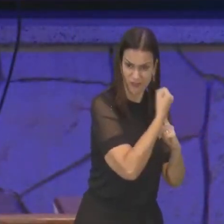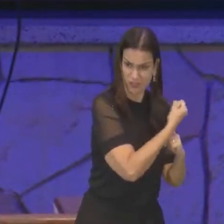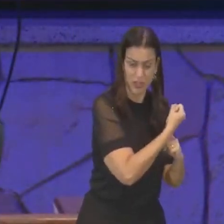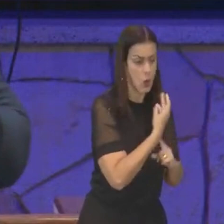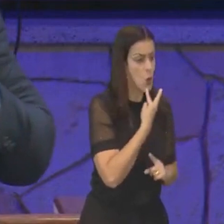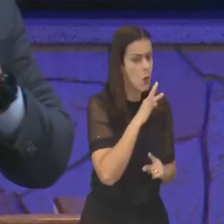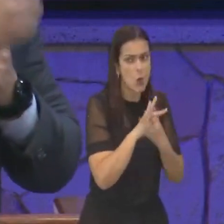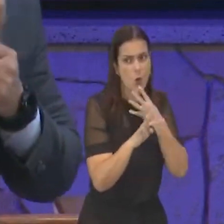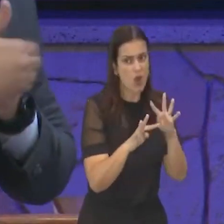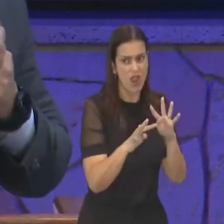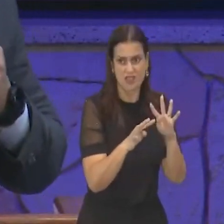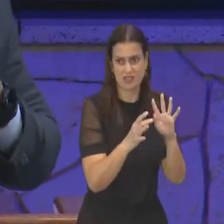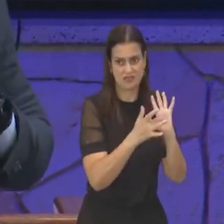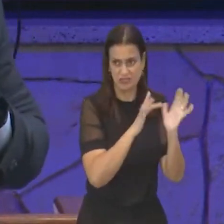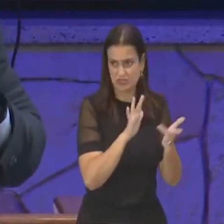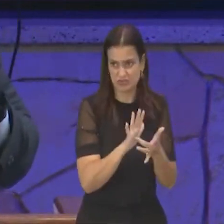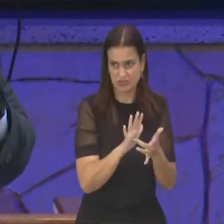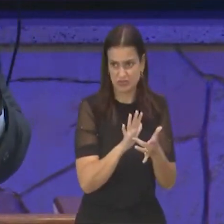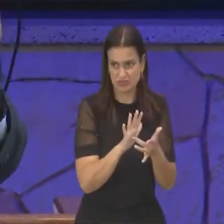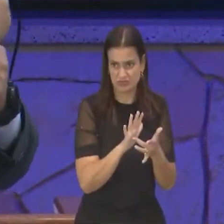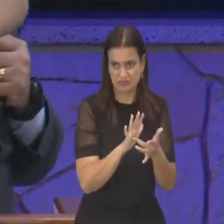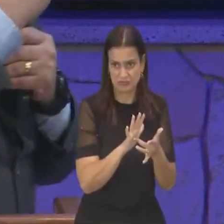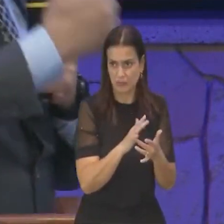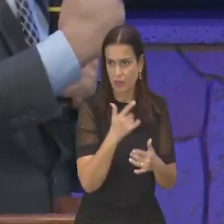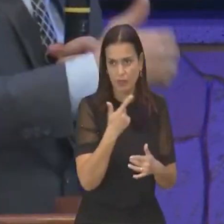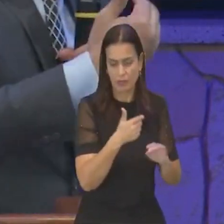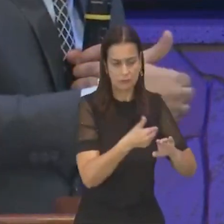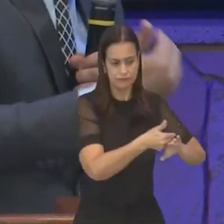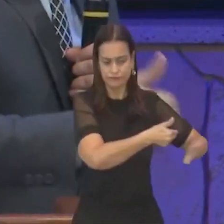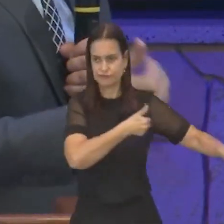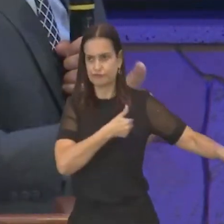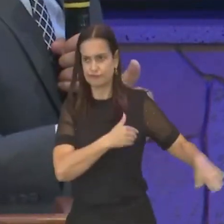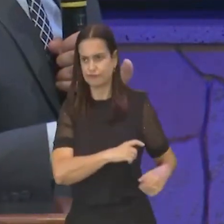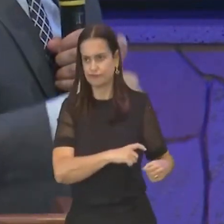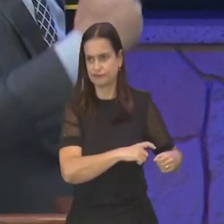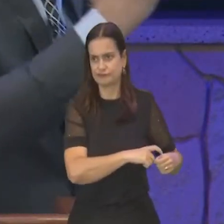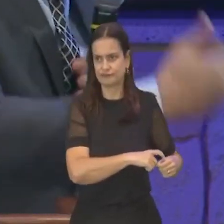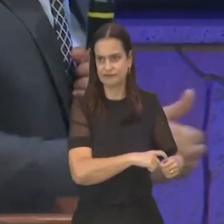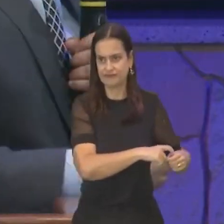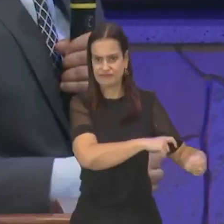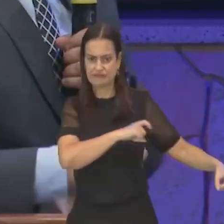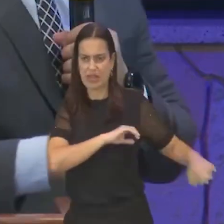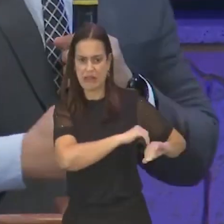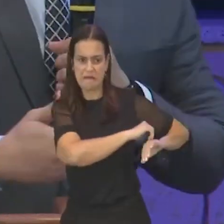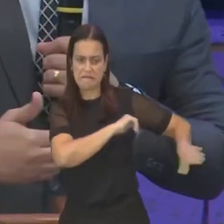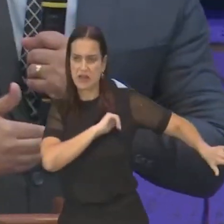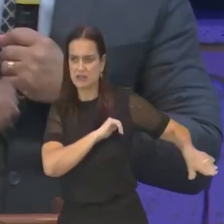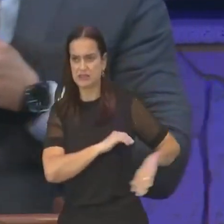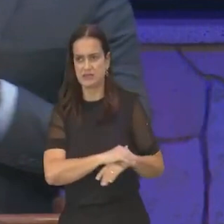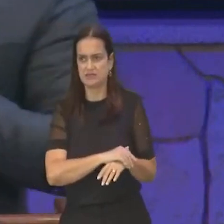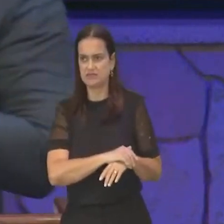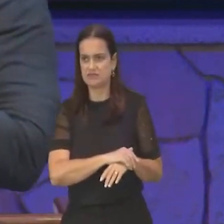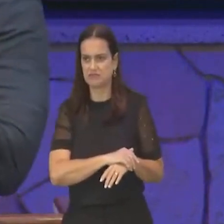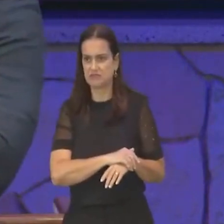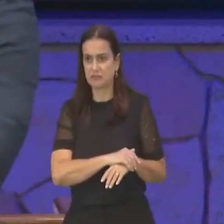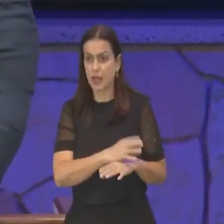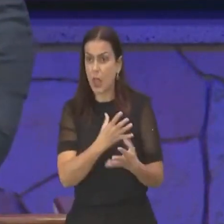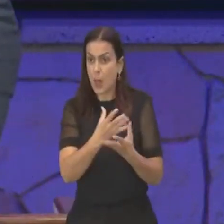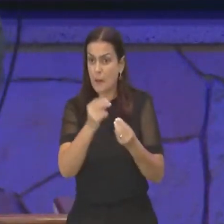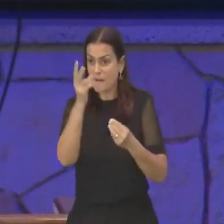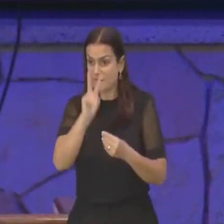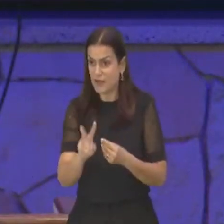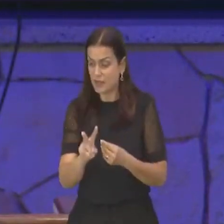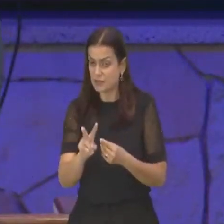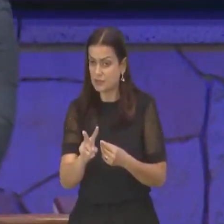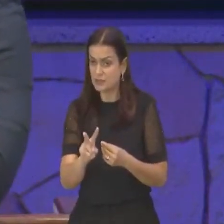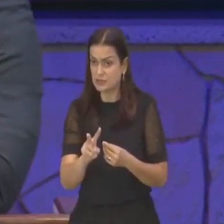conhecem, não compartilham conosco dessa mesma mentalidade de servir a Cristo, e muitas vezes o que vale é